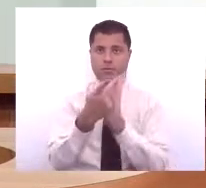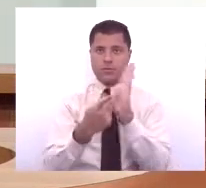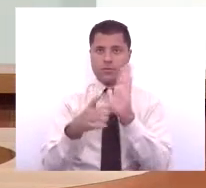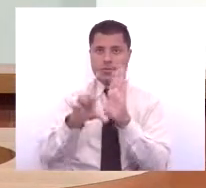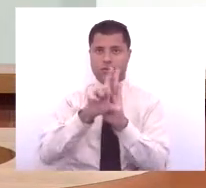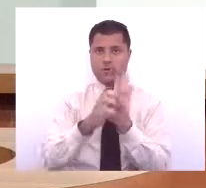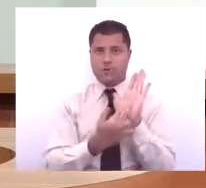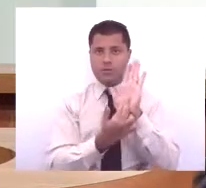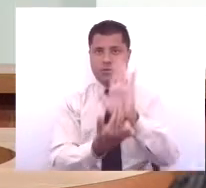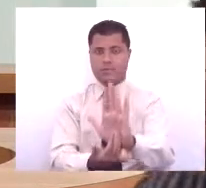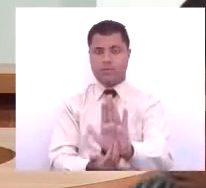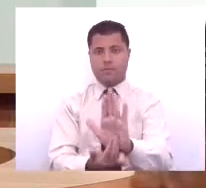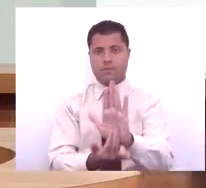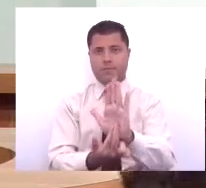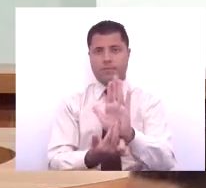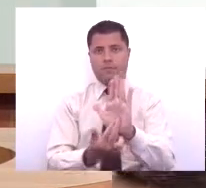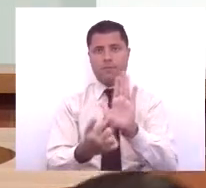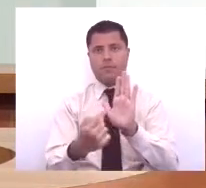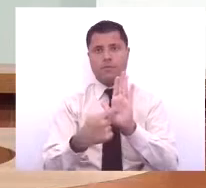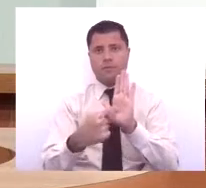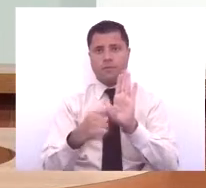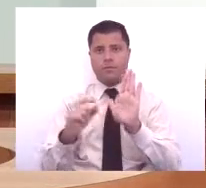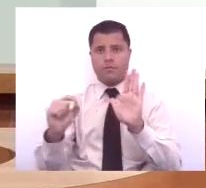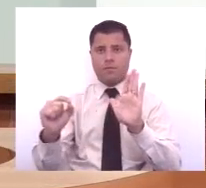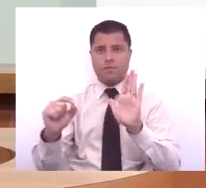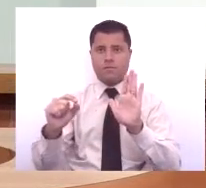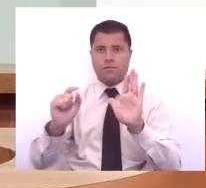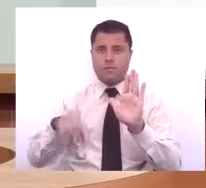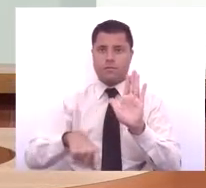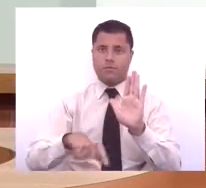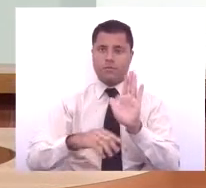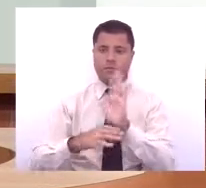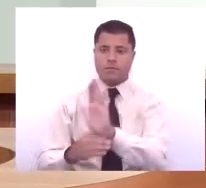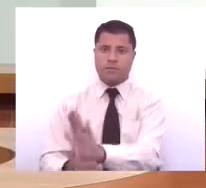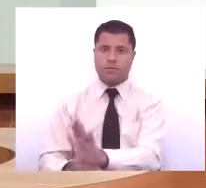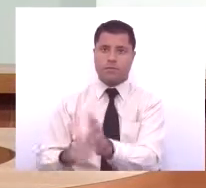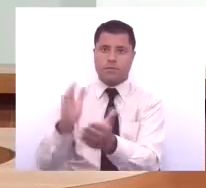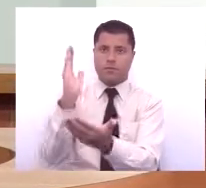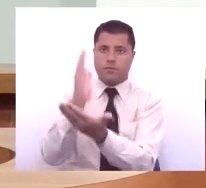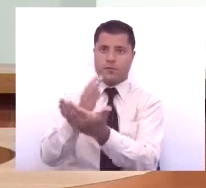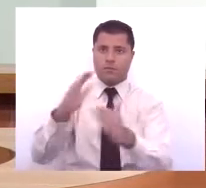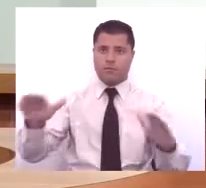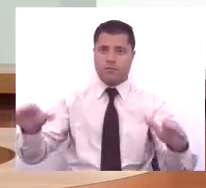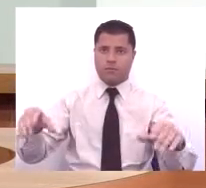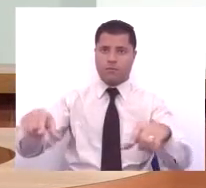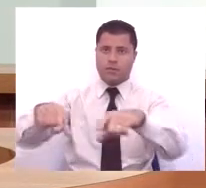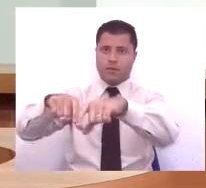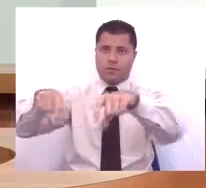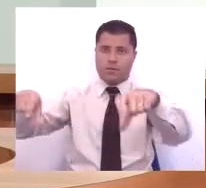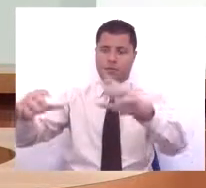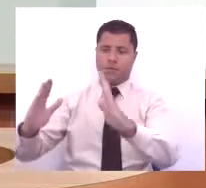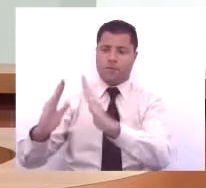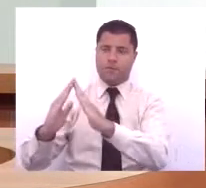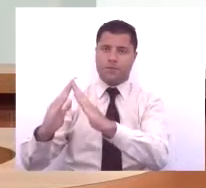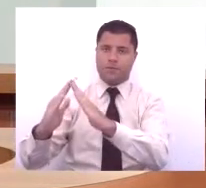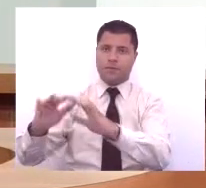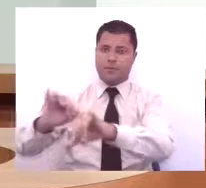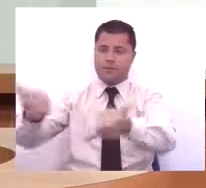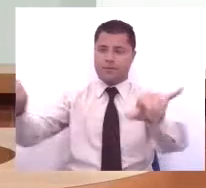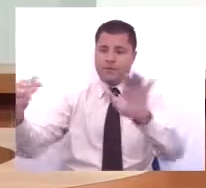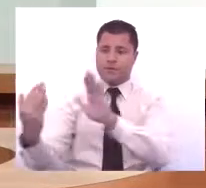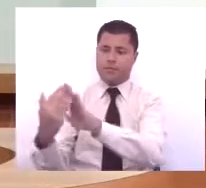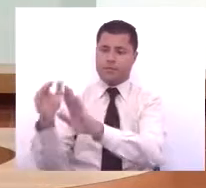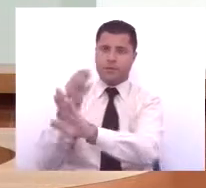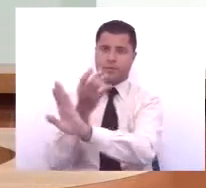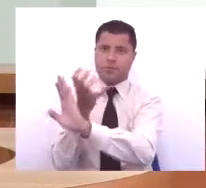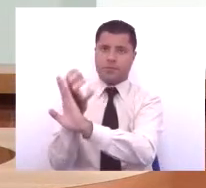casa que visava acabar com os cavaletes nas propagandas eleitorais aqui, ainda